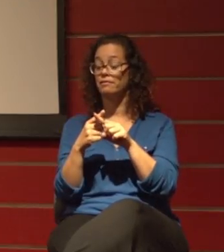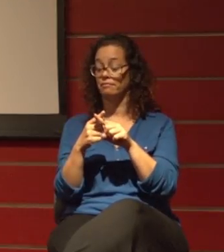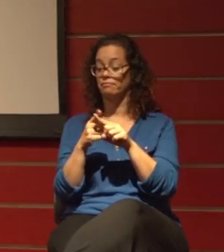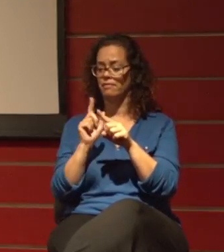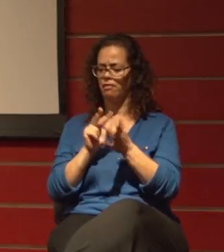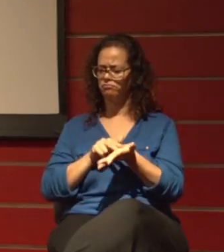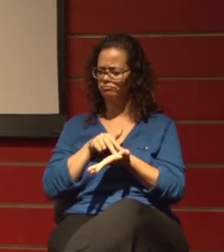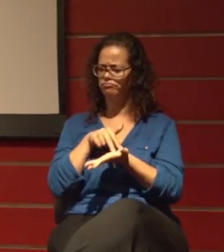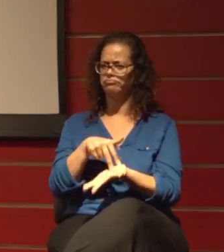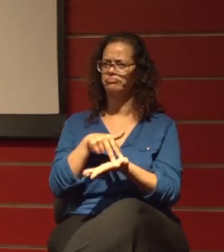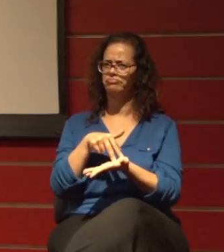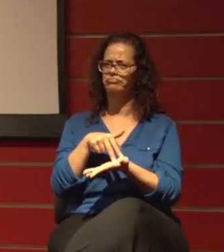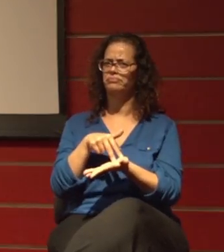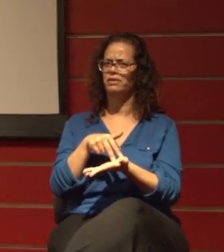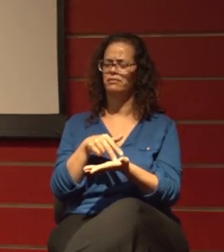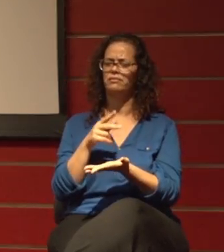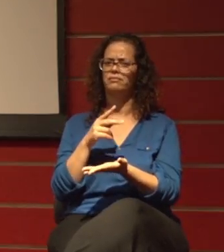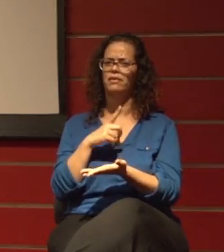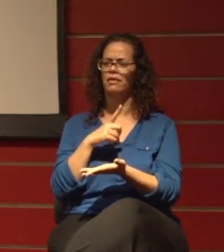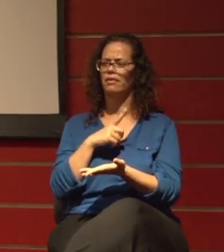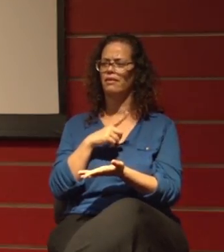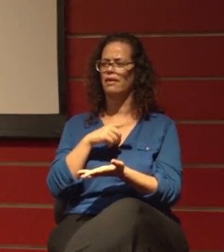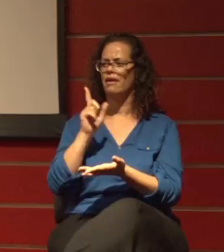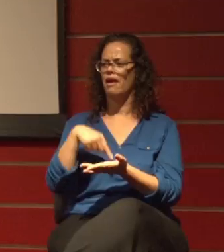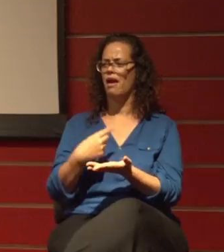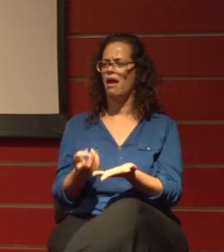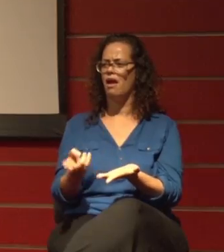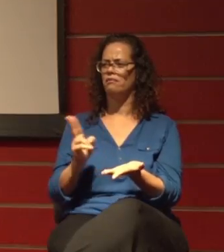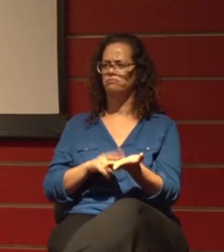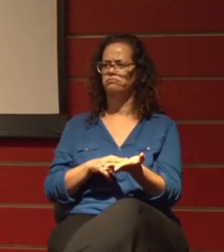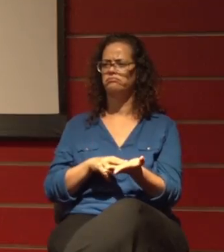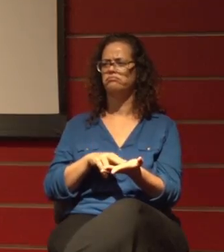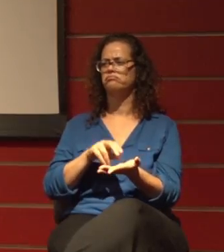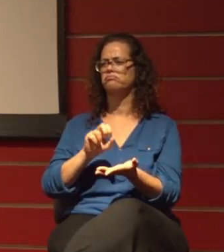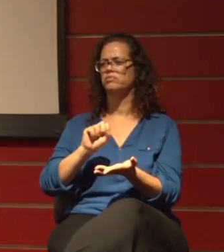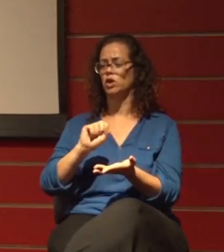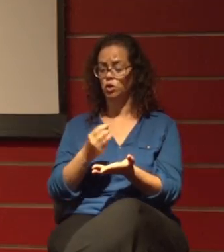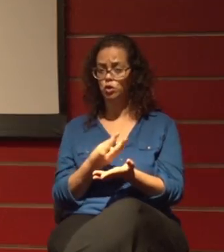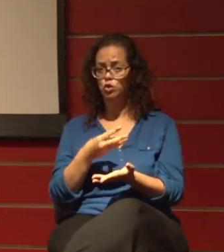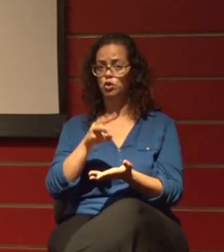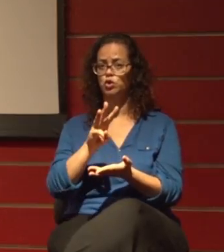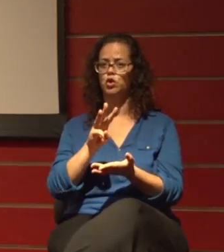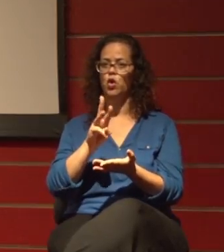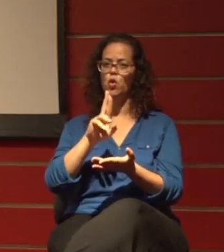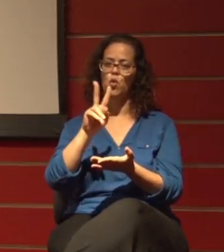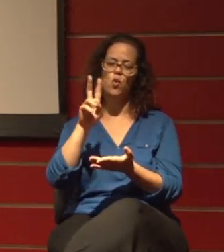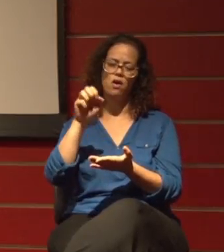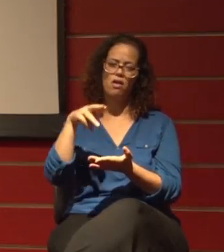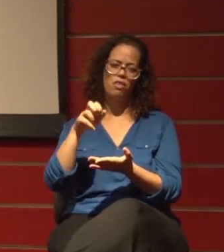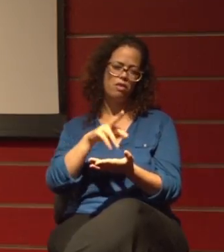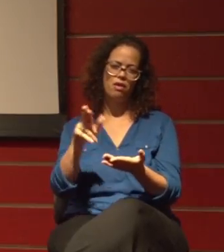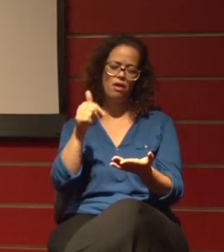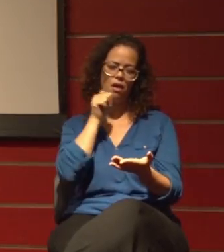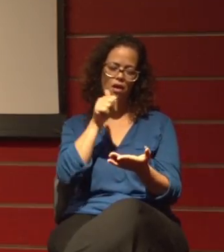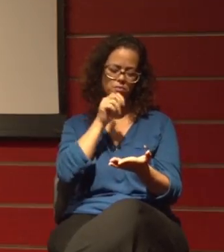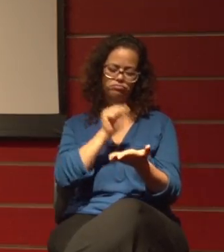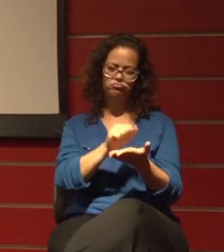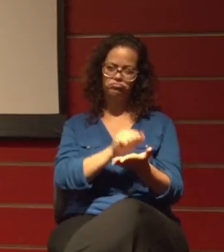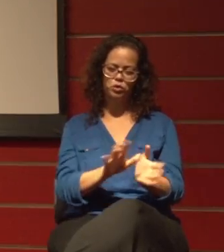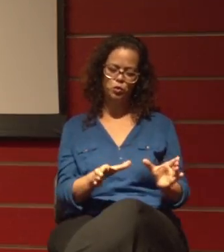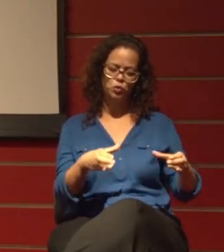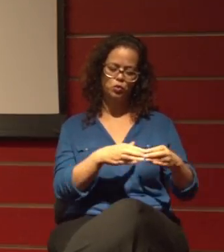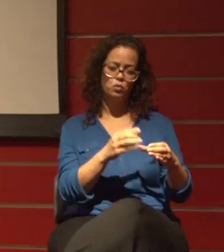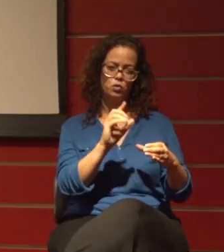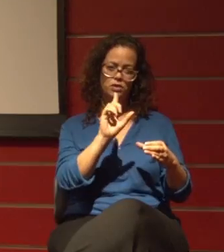ela ela chamada de showrunner né que que é alguém que e ela tem uma equipe de 17 roist que trabalham com